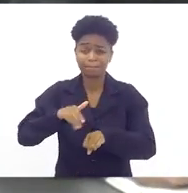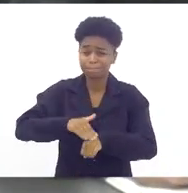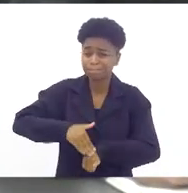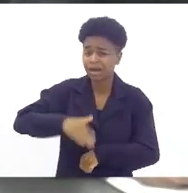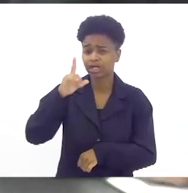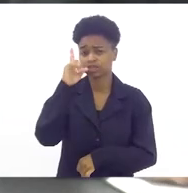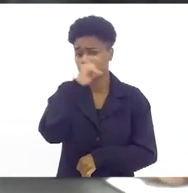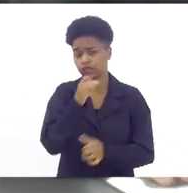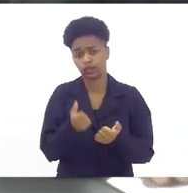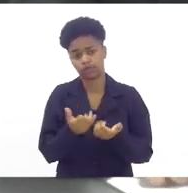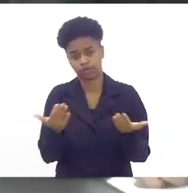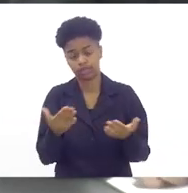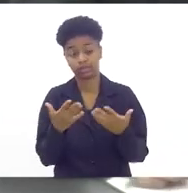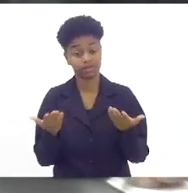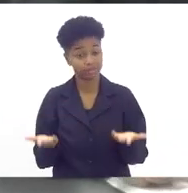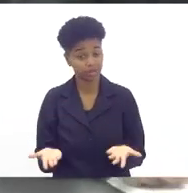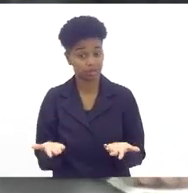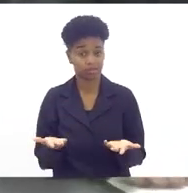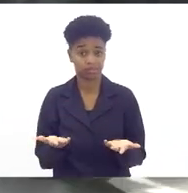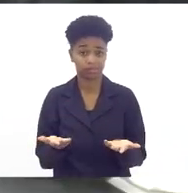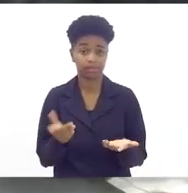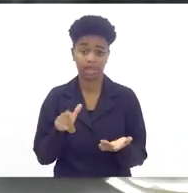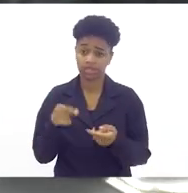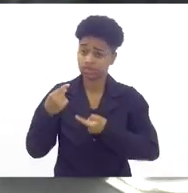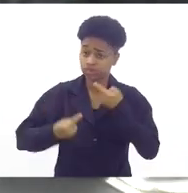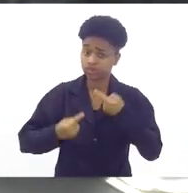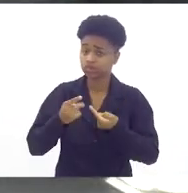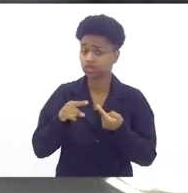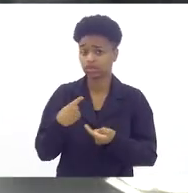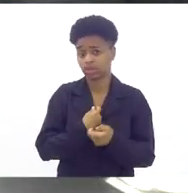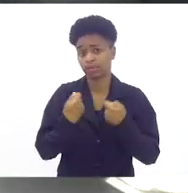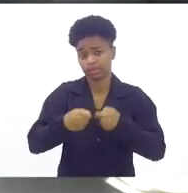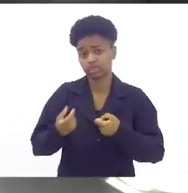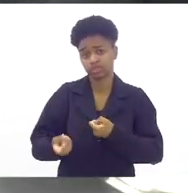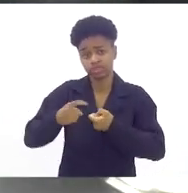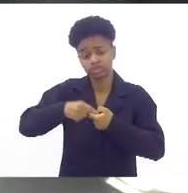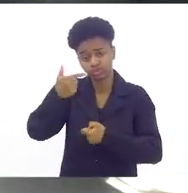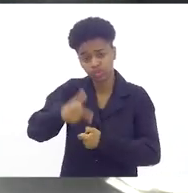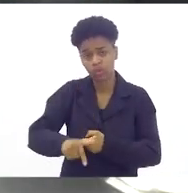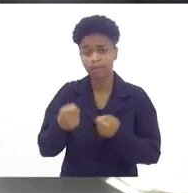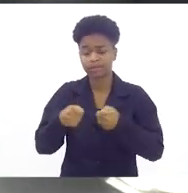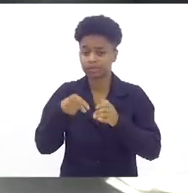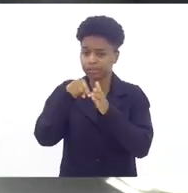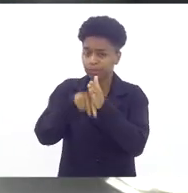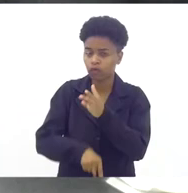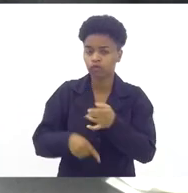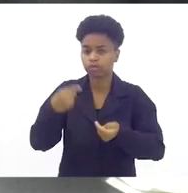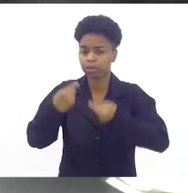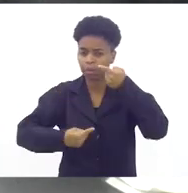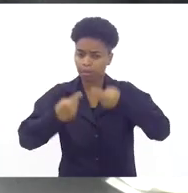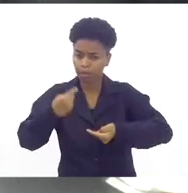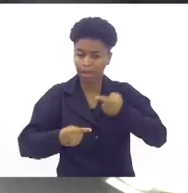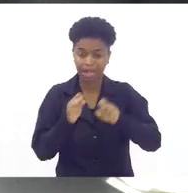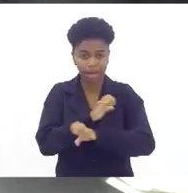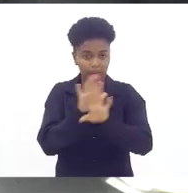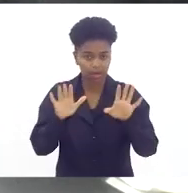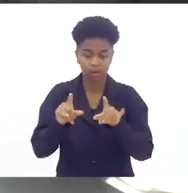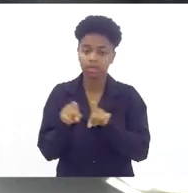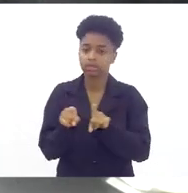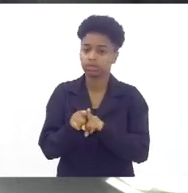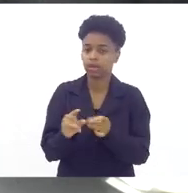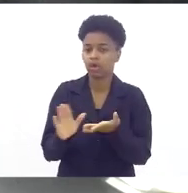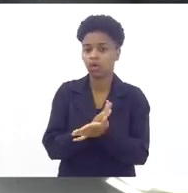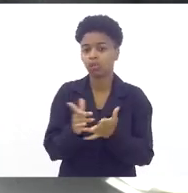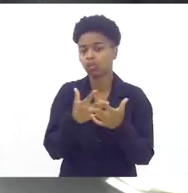então é esse é um debate que a gente tem que retomar e tem que se aprofundado né de forma mais clara e tem questões